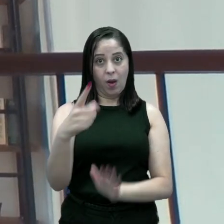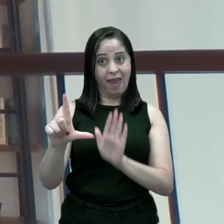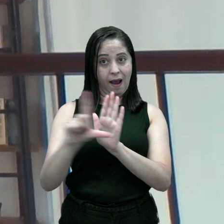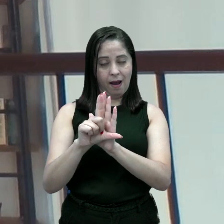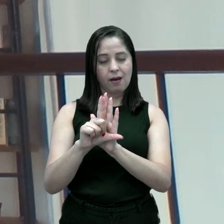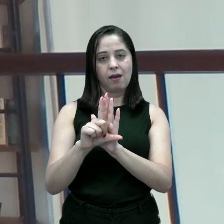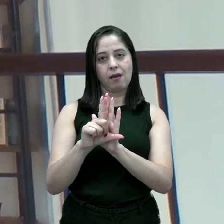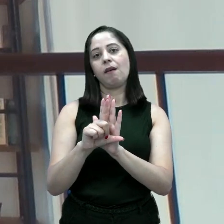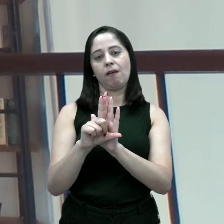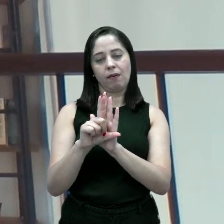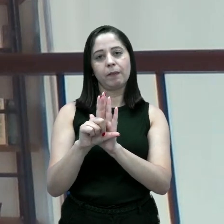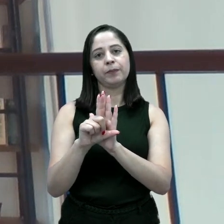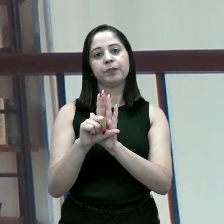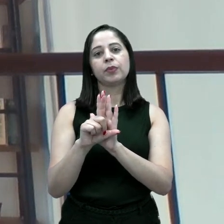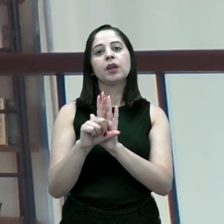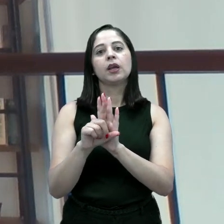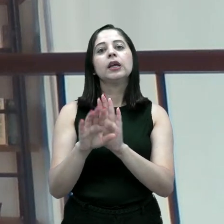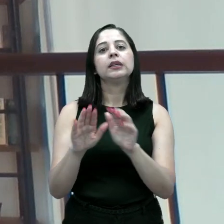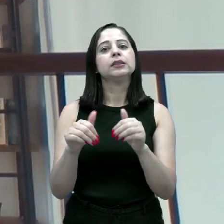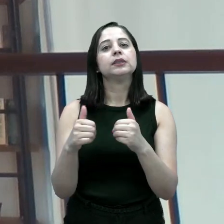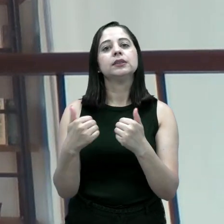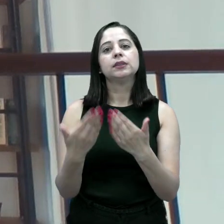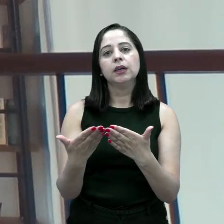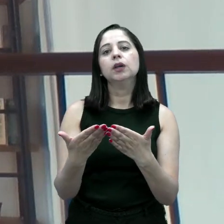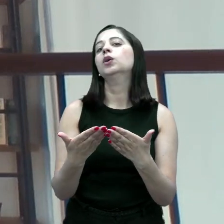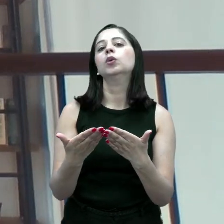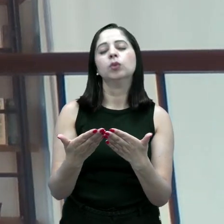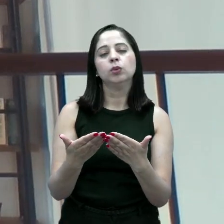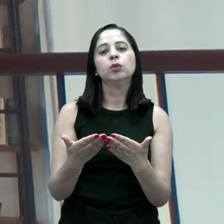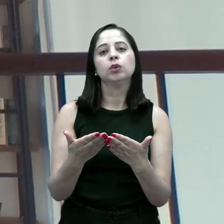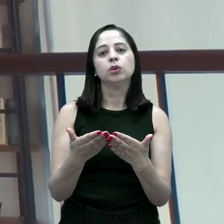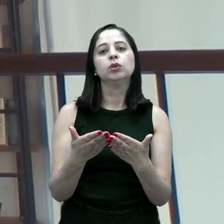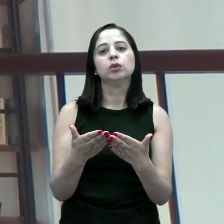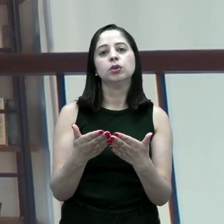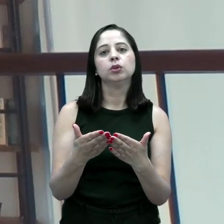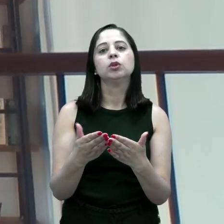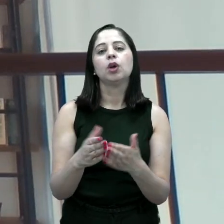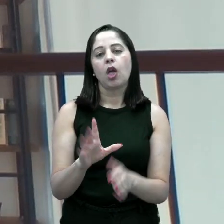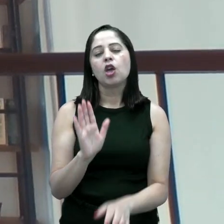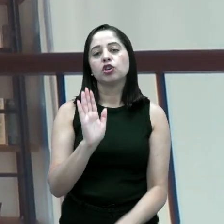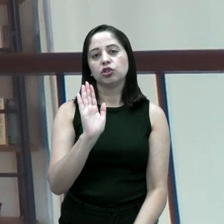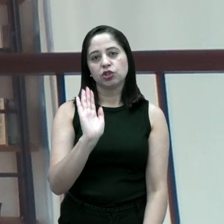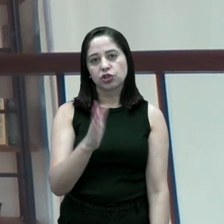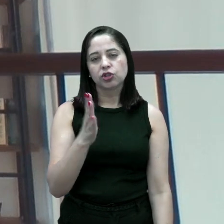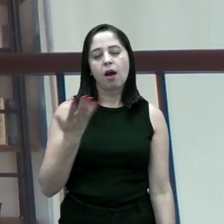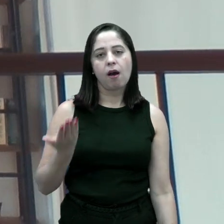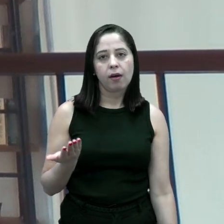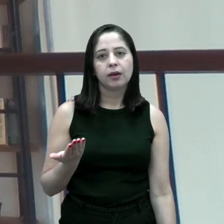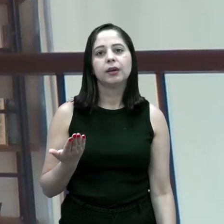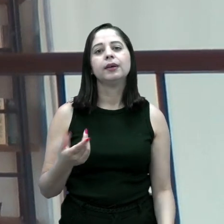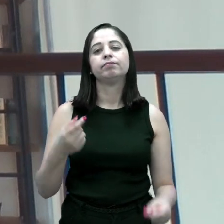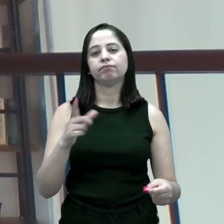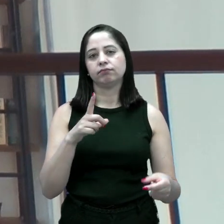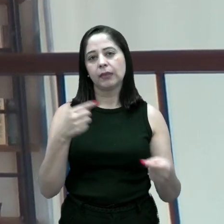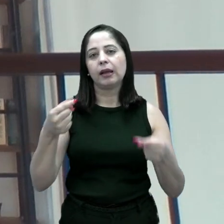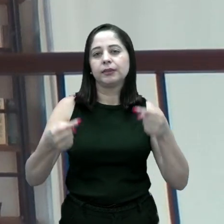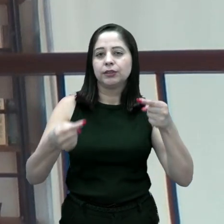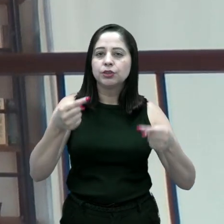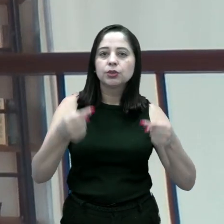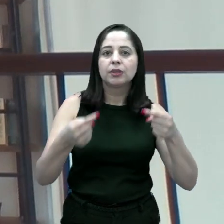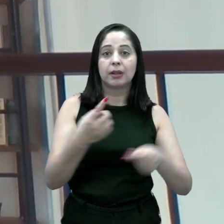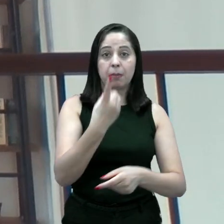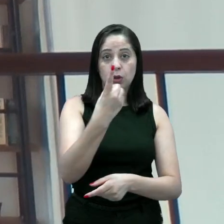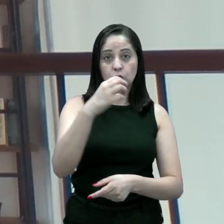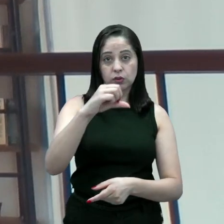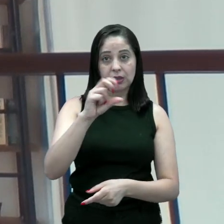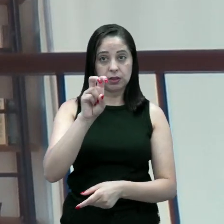também, na lógica contemporânea, é algo já bastante debatido, né? 1951,